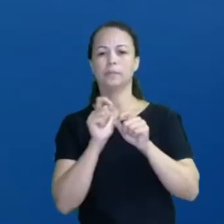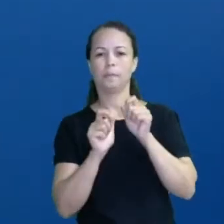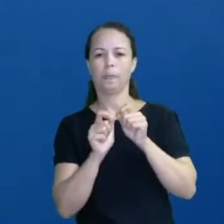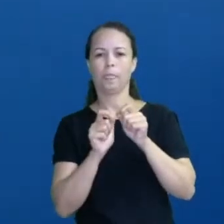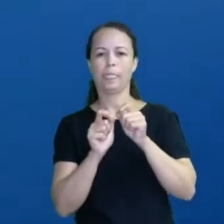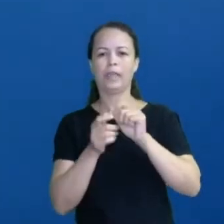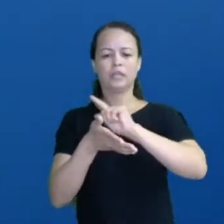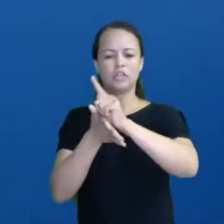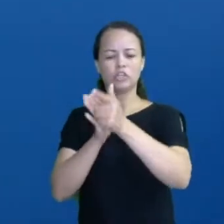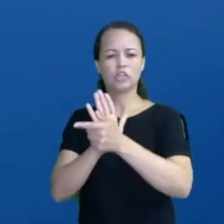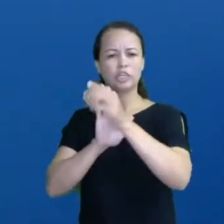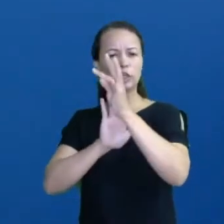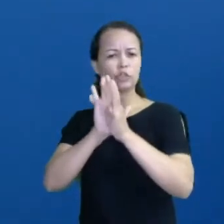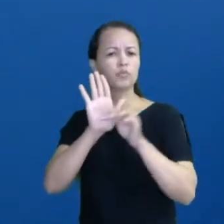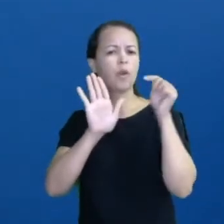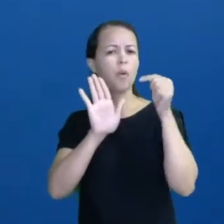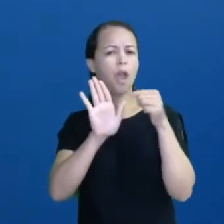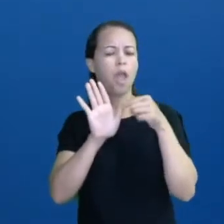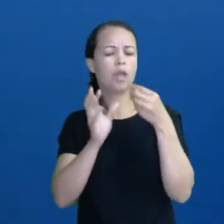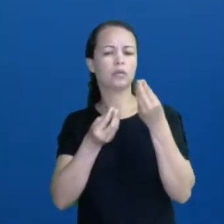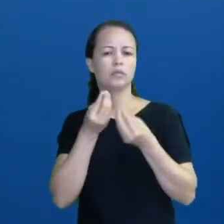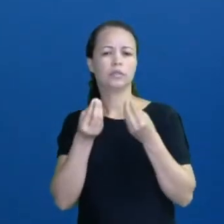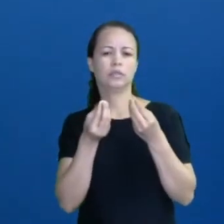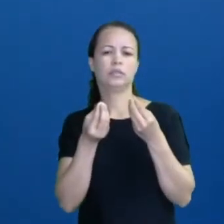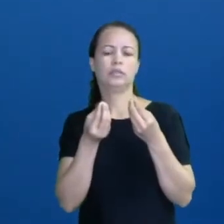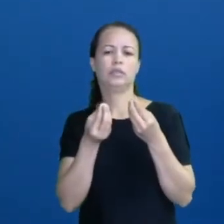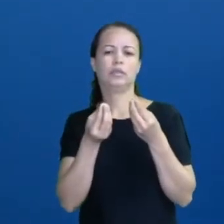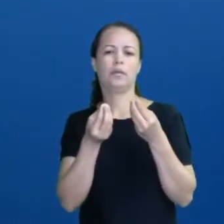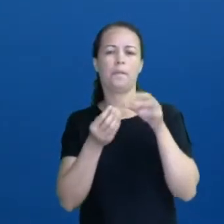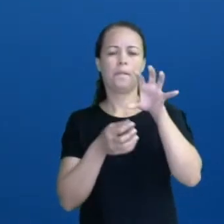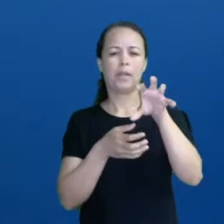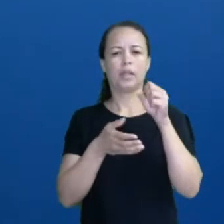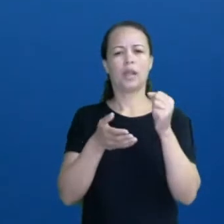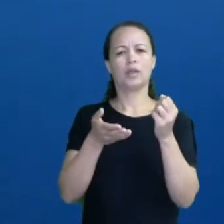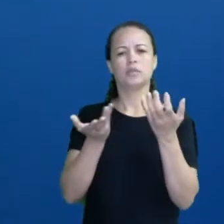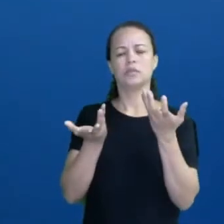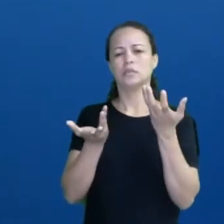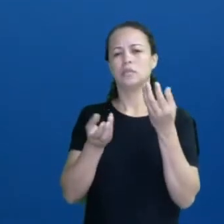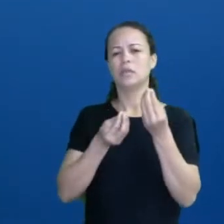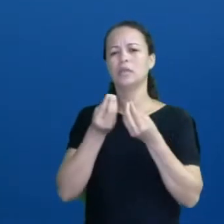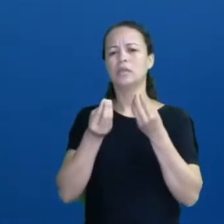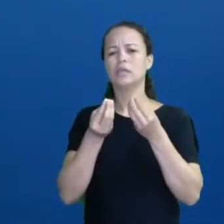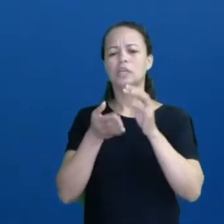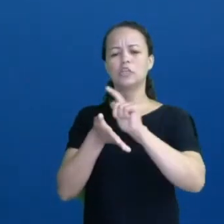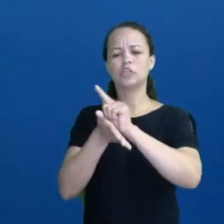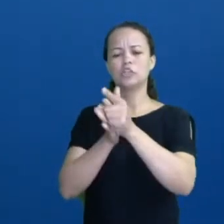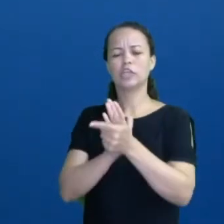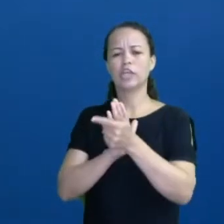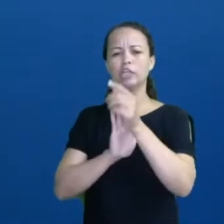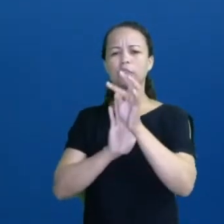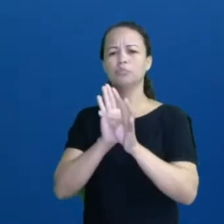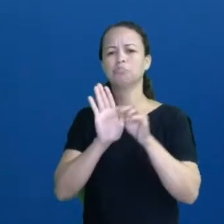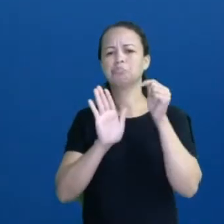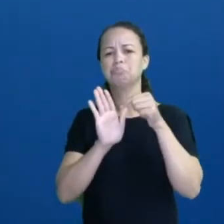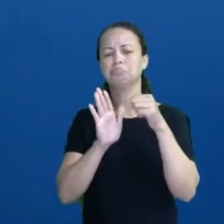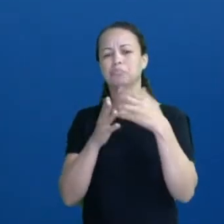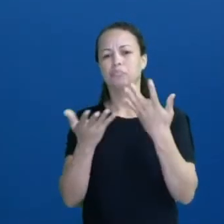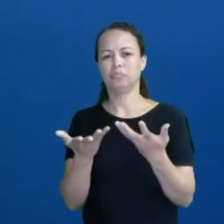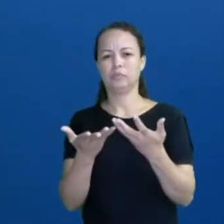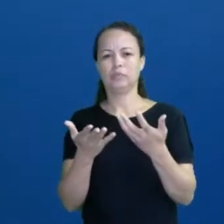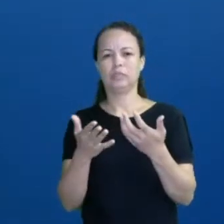gênero textual é esse? Se a gente pegasse lá do professor João esse papelzinho e dissesse, eita, que gênero é esse? É